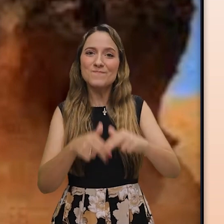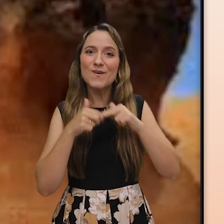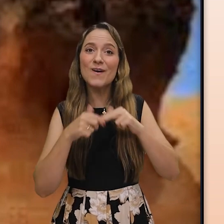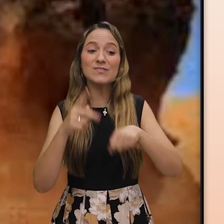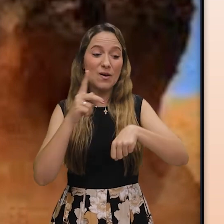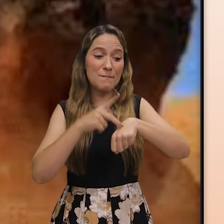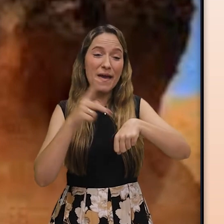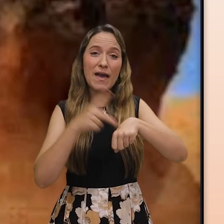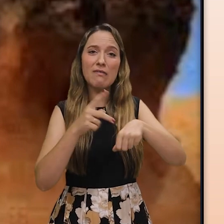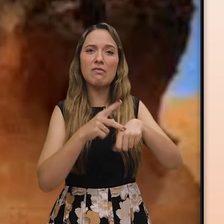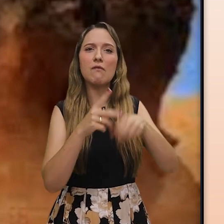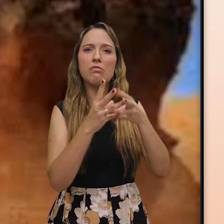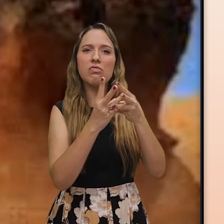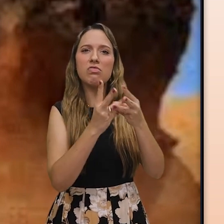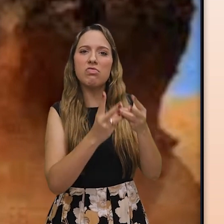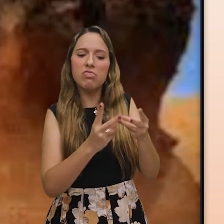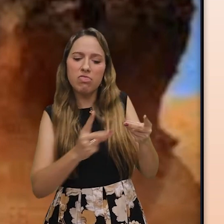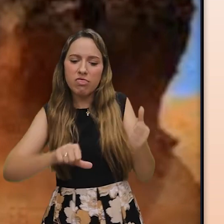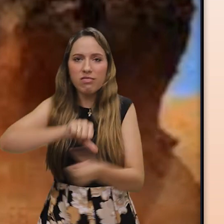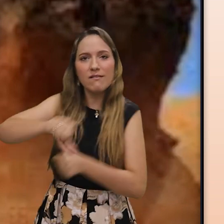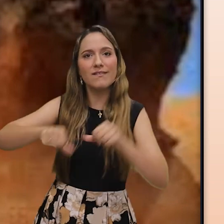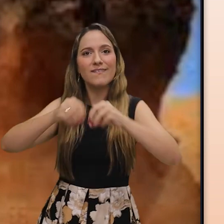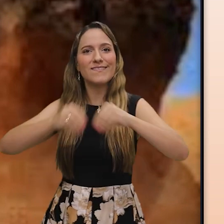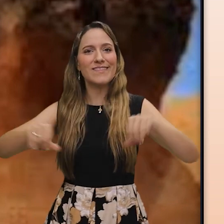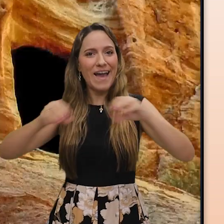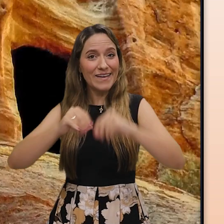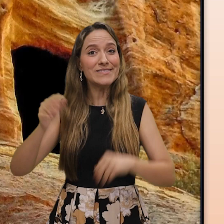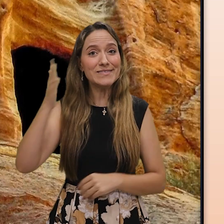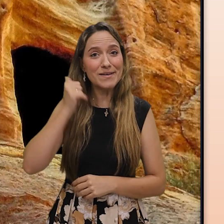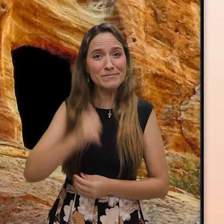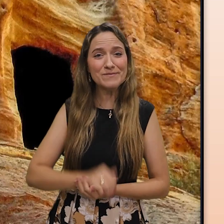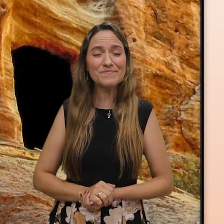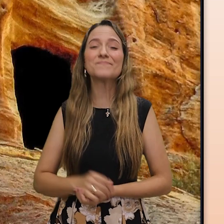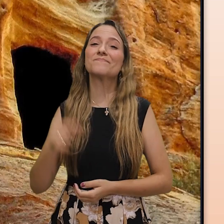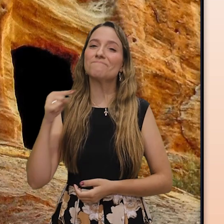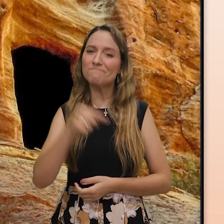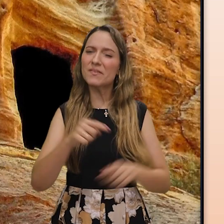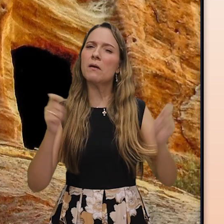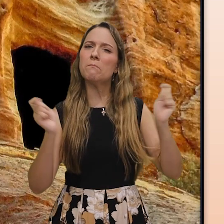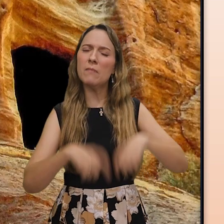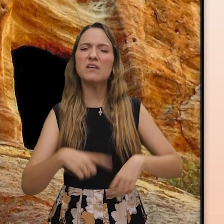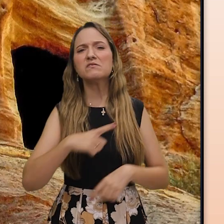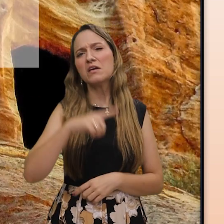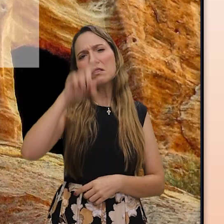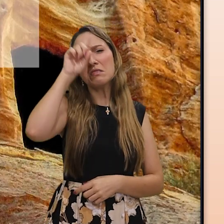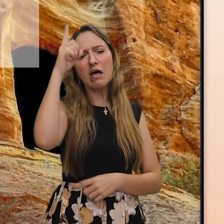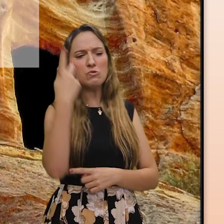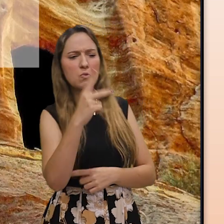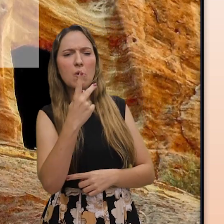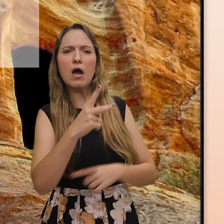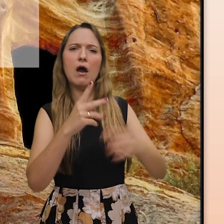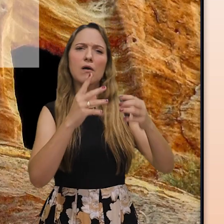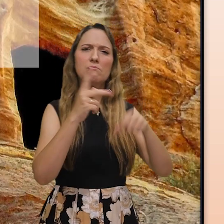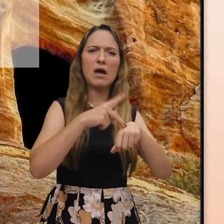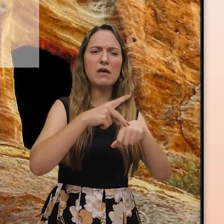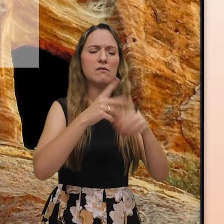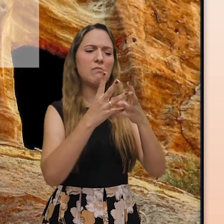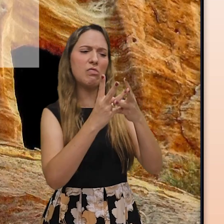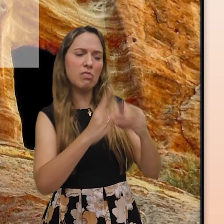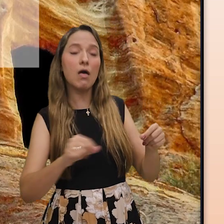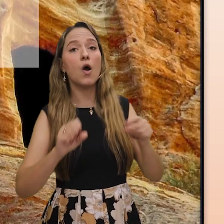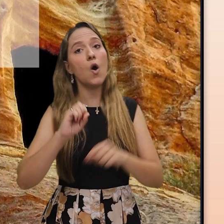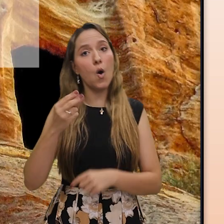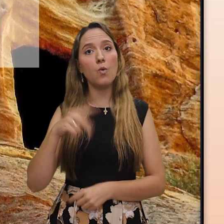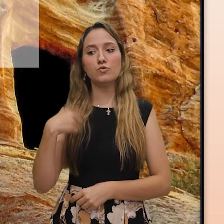solo, é geralmente o resultado do desgaste de rochas? Esse desgaste, chamado de intemperismo, pode ocorrer de